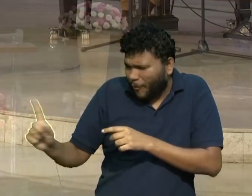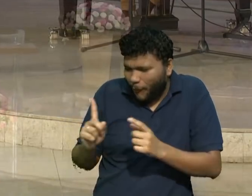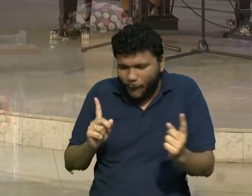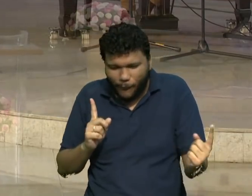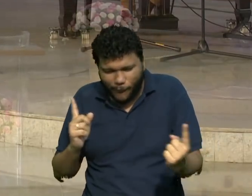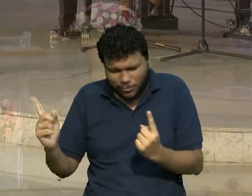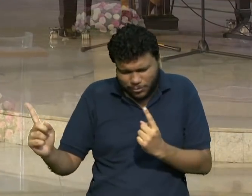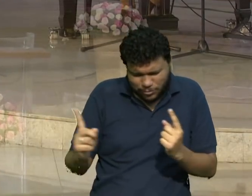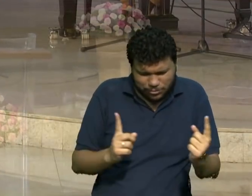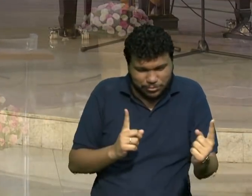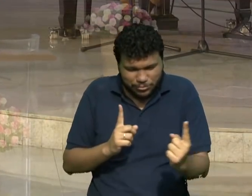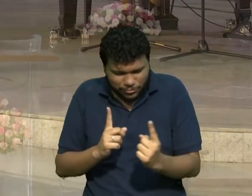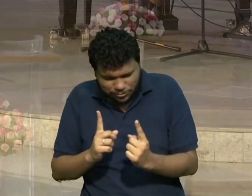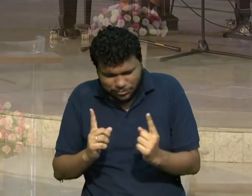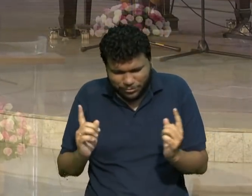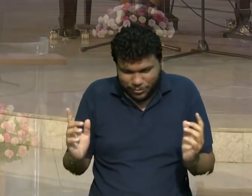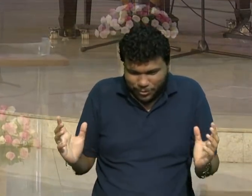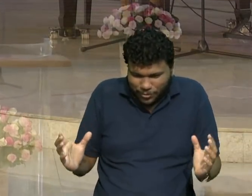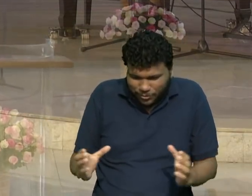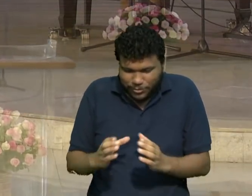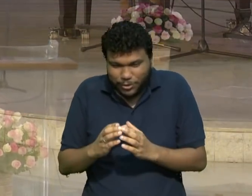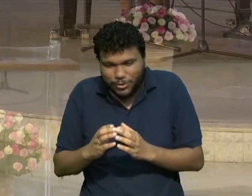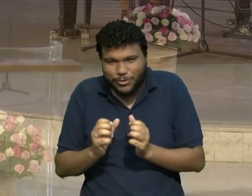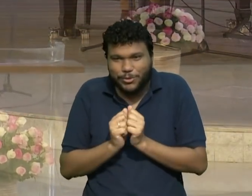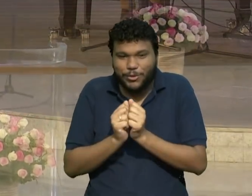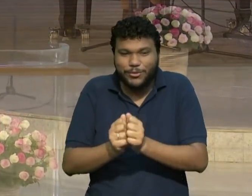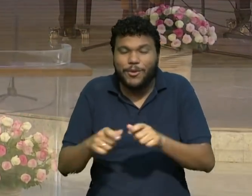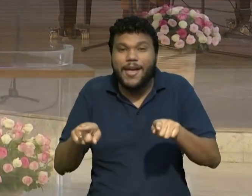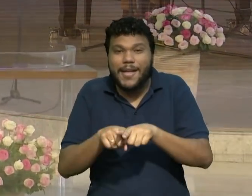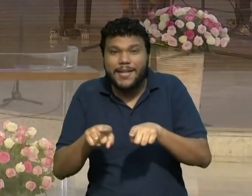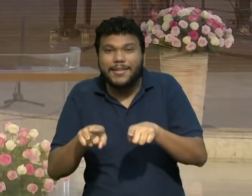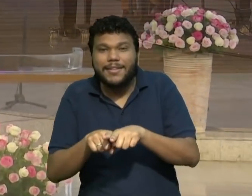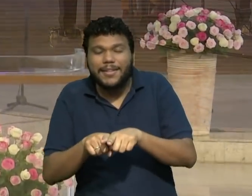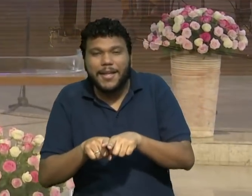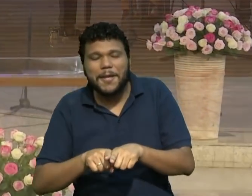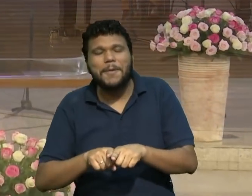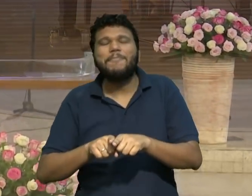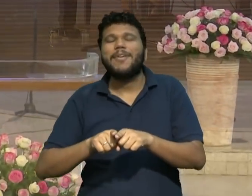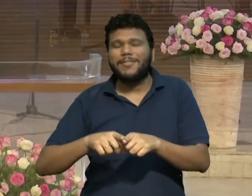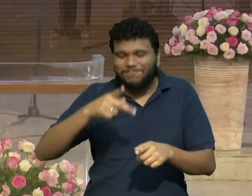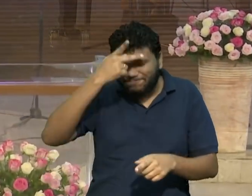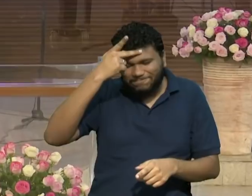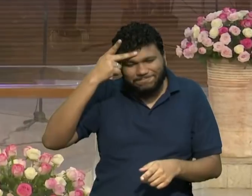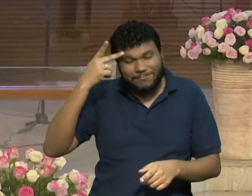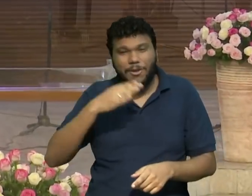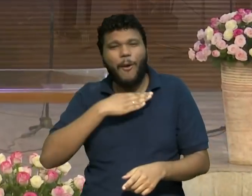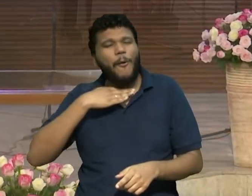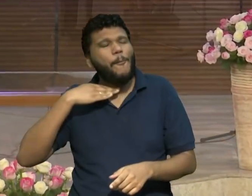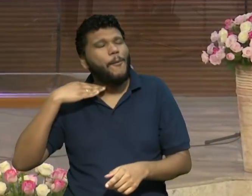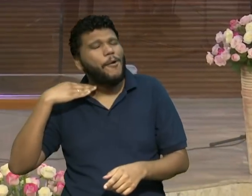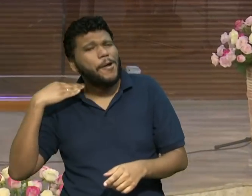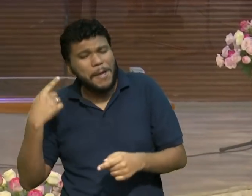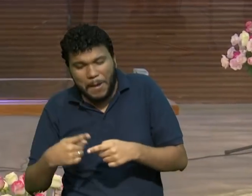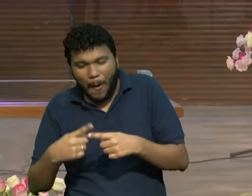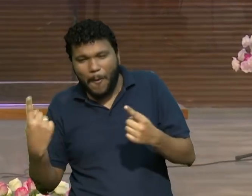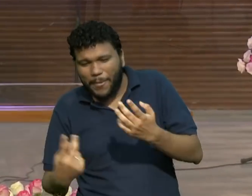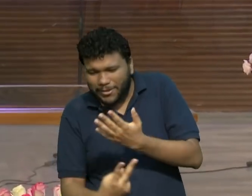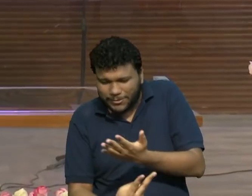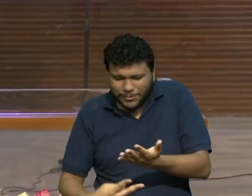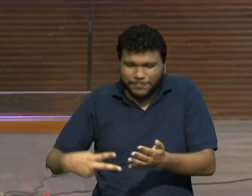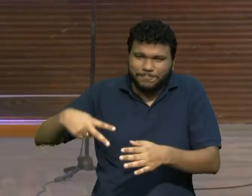jusc dormiram no senhor agora canto